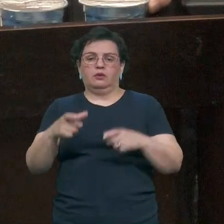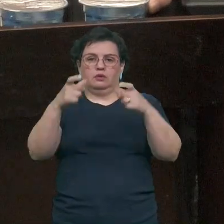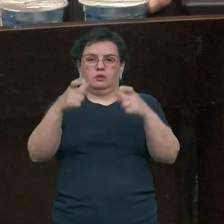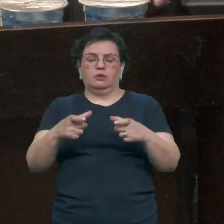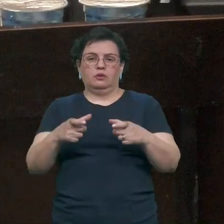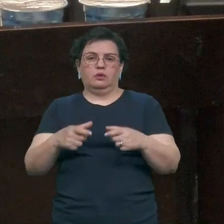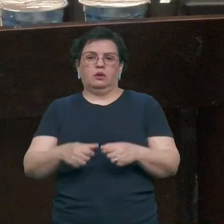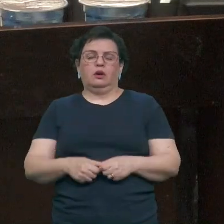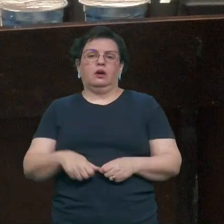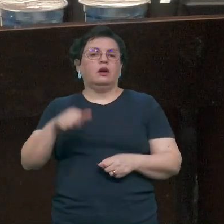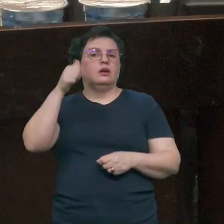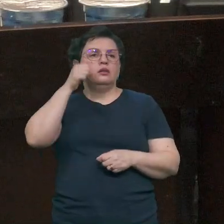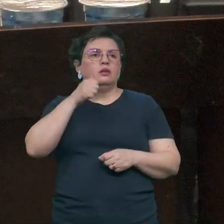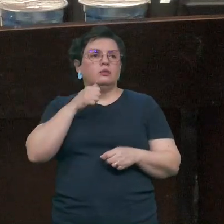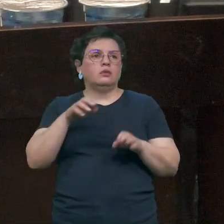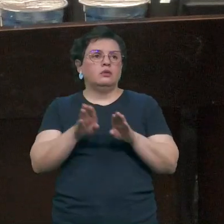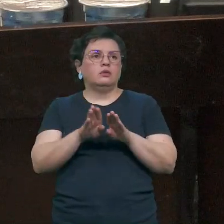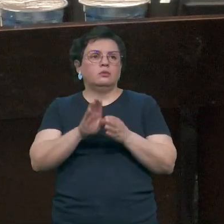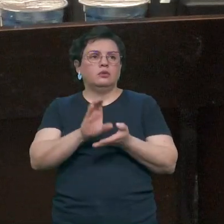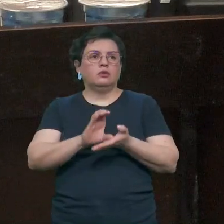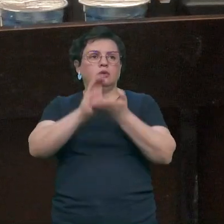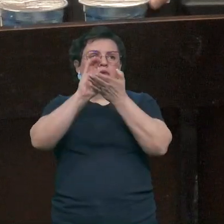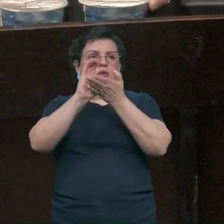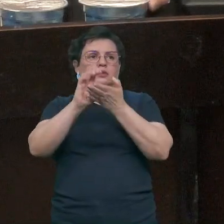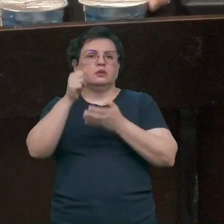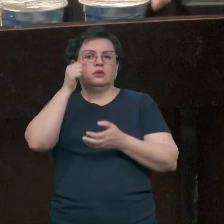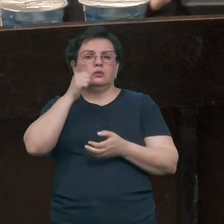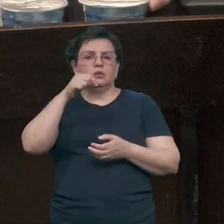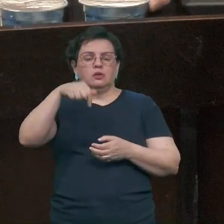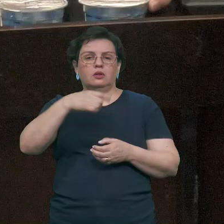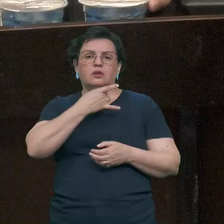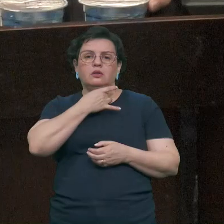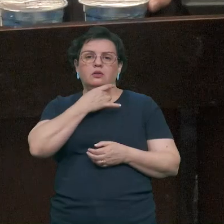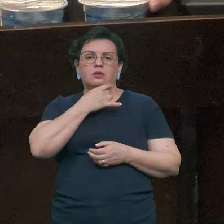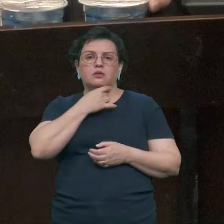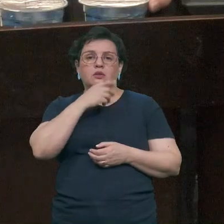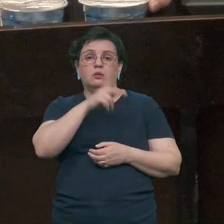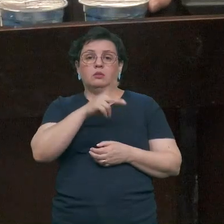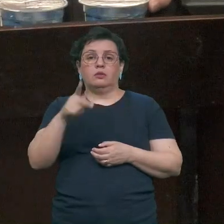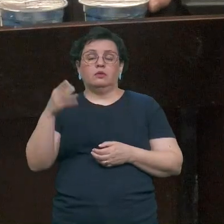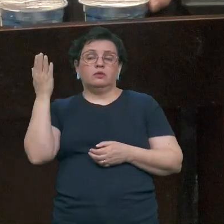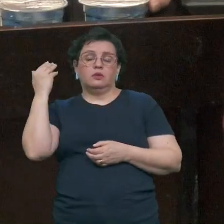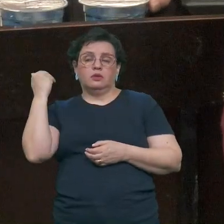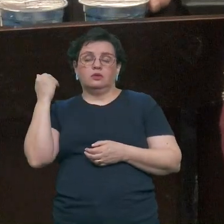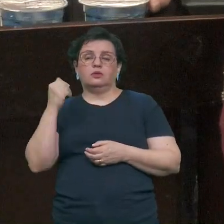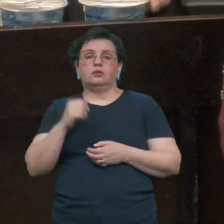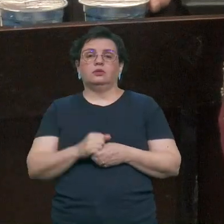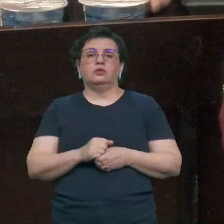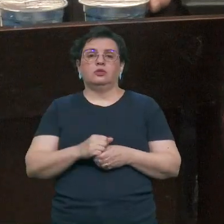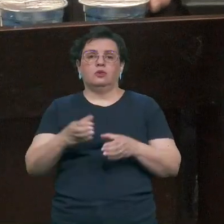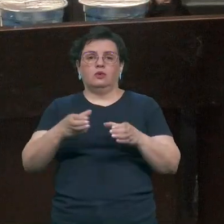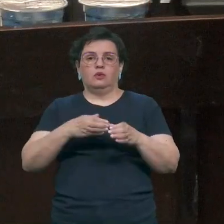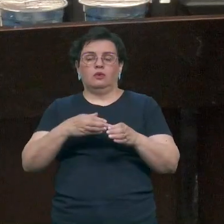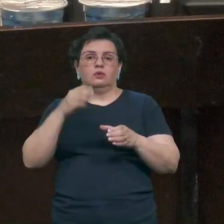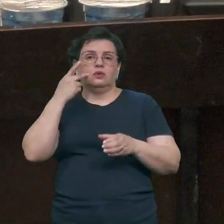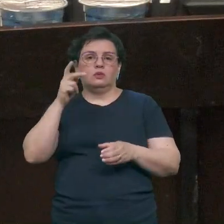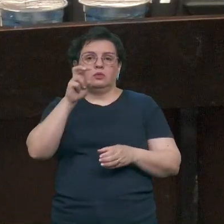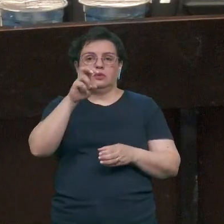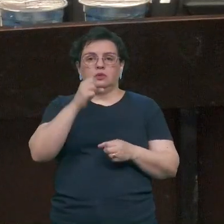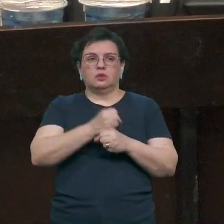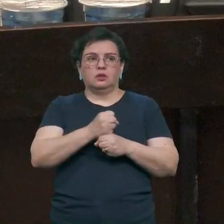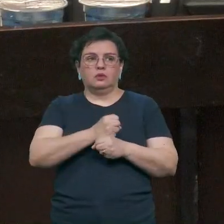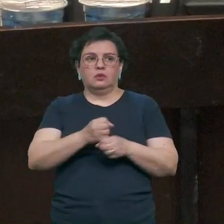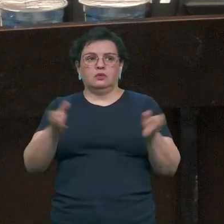Mulher e do Conselho dos Direitos da Mulher de Marília. Foi professora concursada no município por 5 anos e